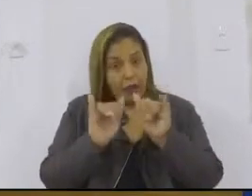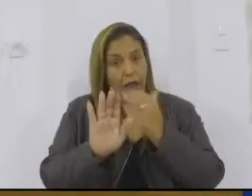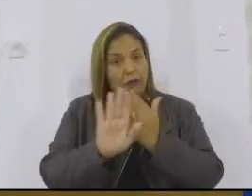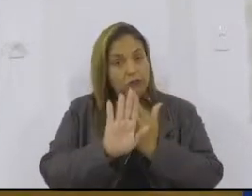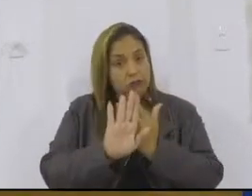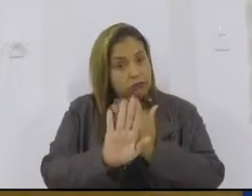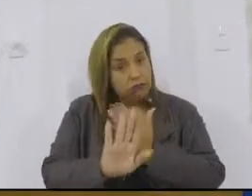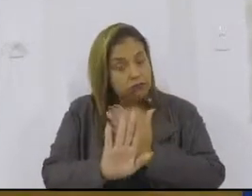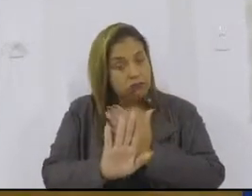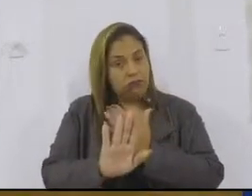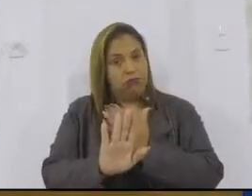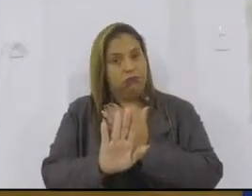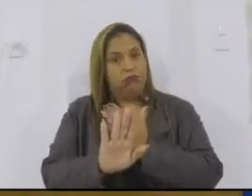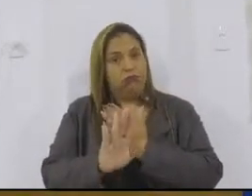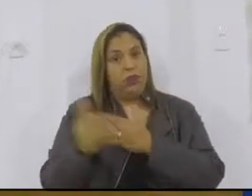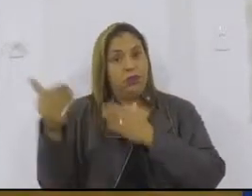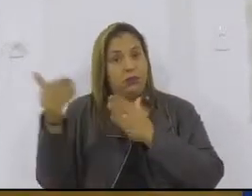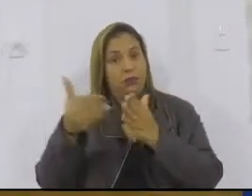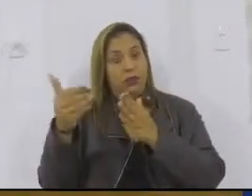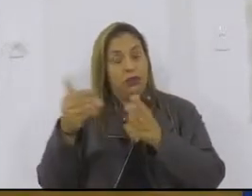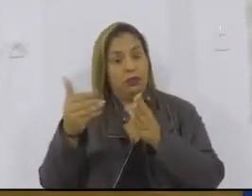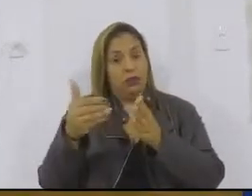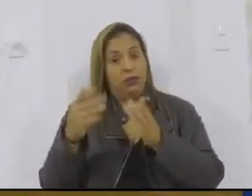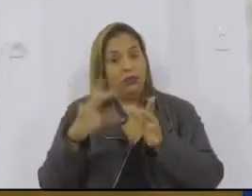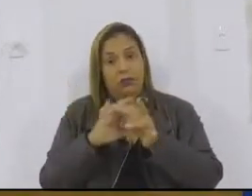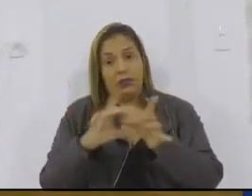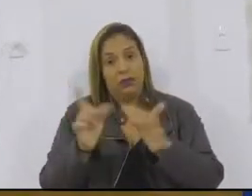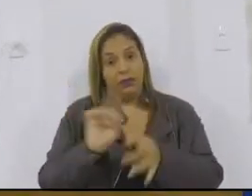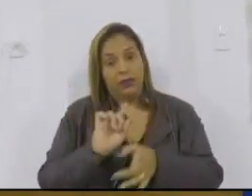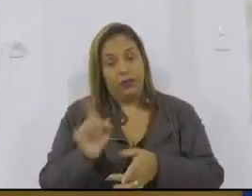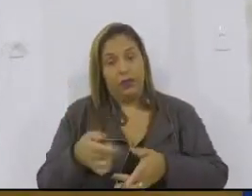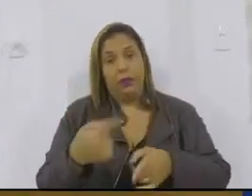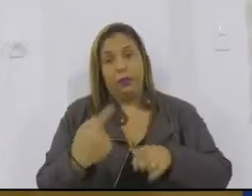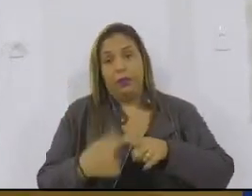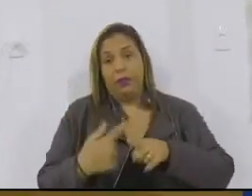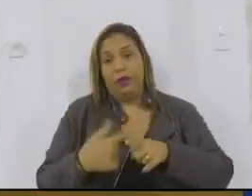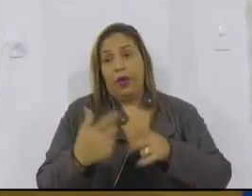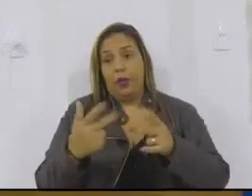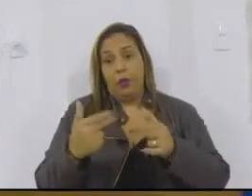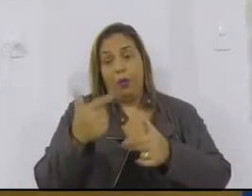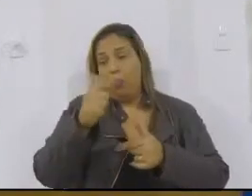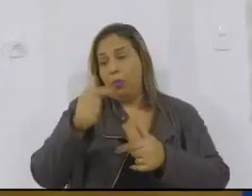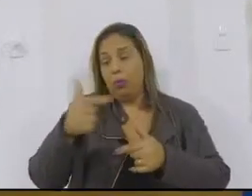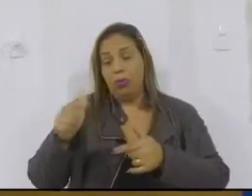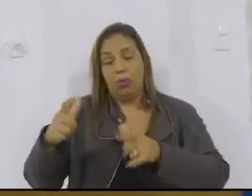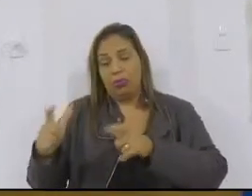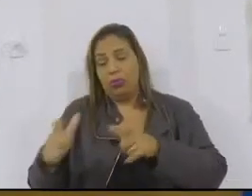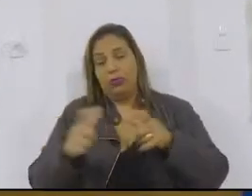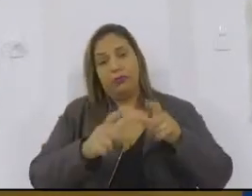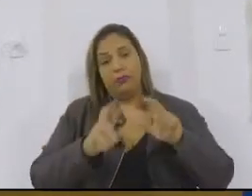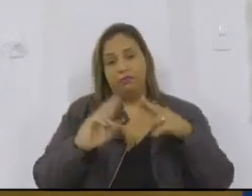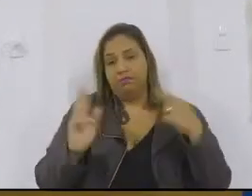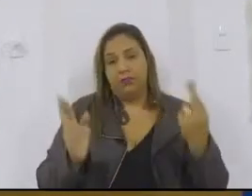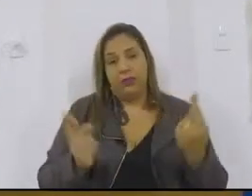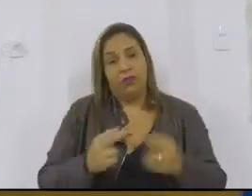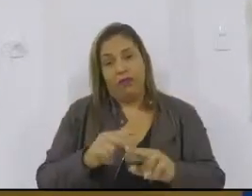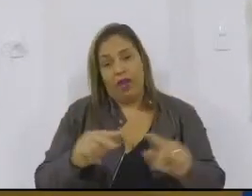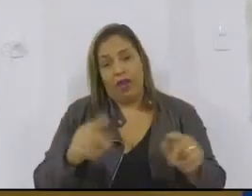à Câmara, como qualquer outro órgão, né, como qualquer outro local que reúne muitas pessoas. E agora a